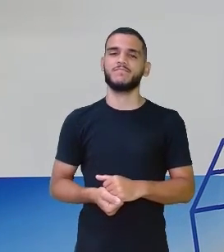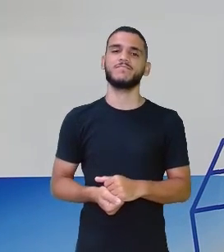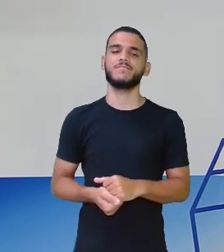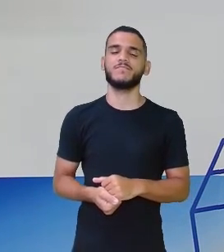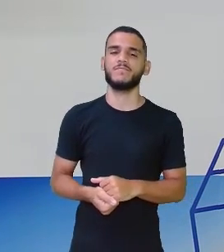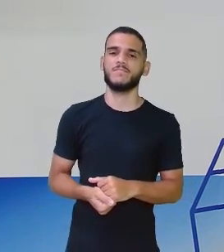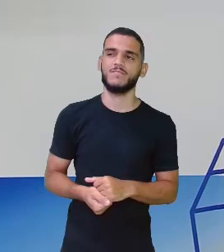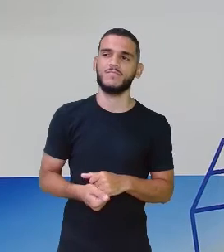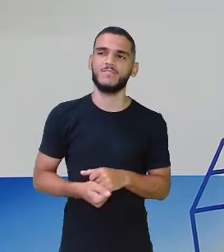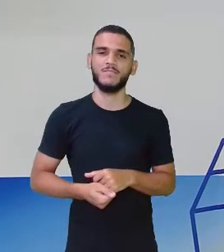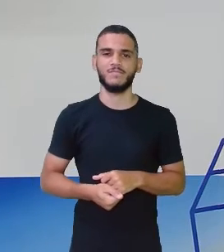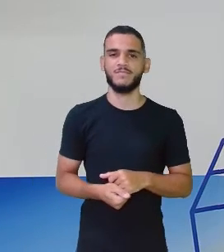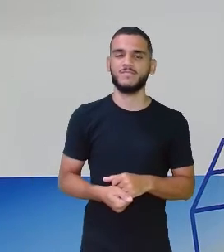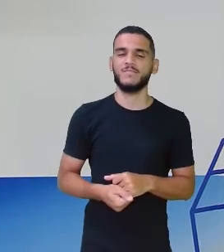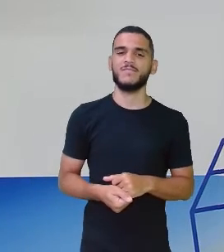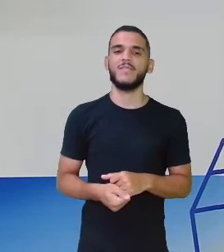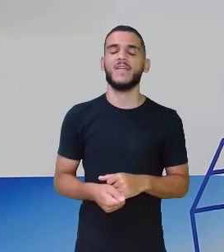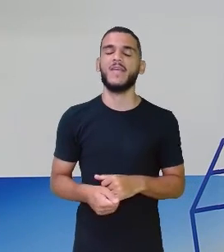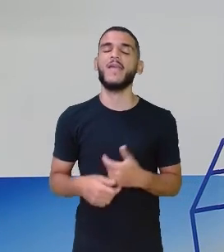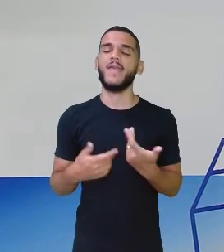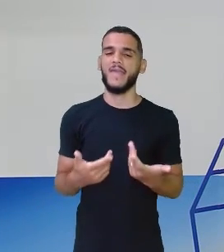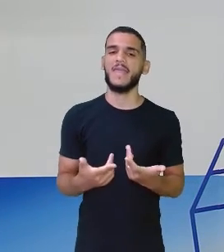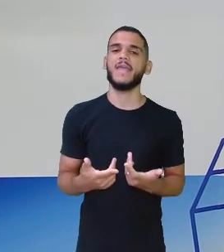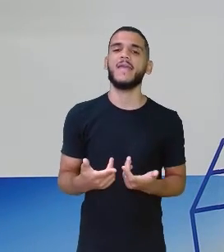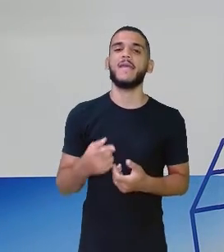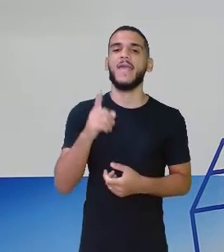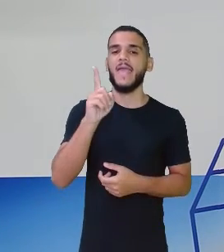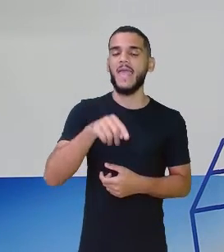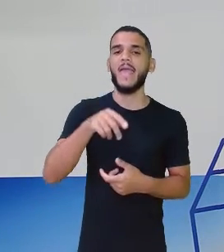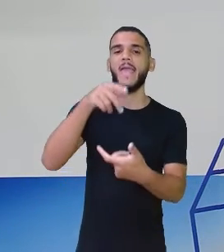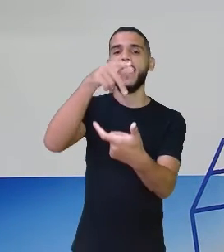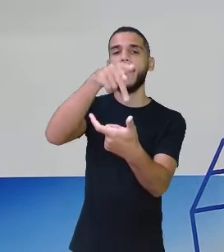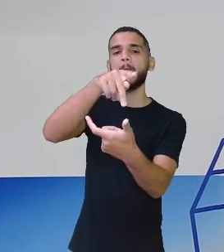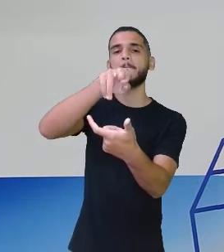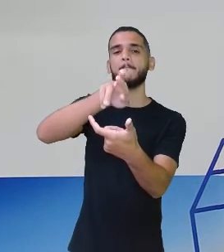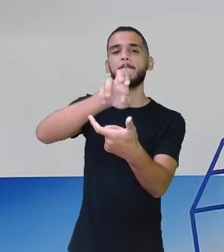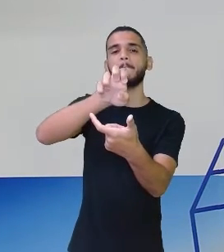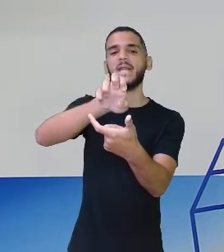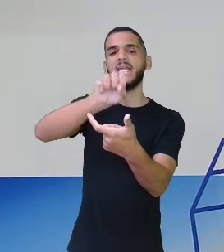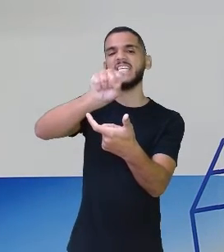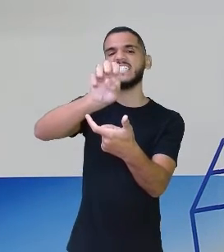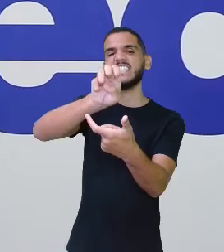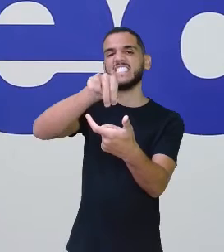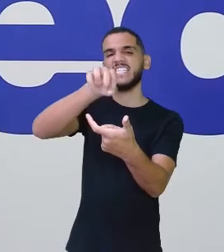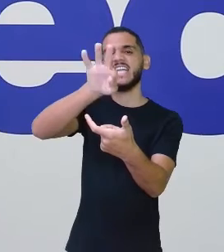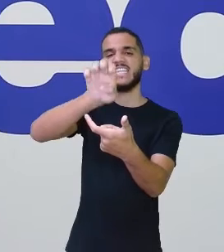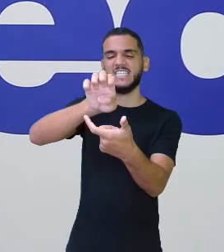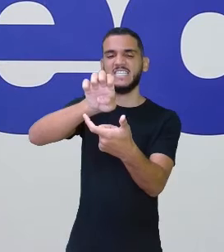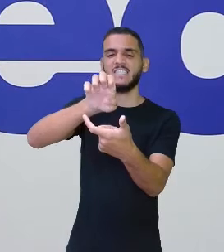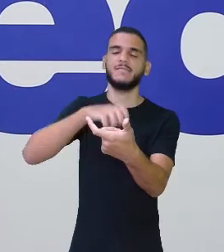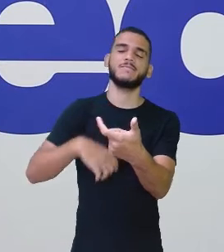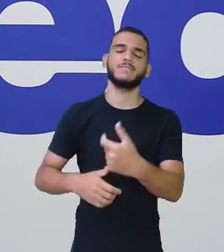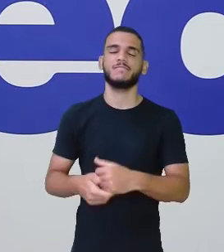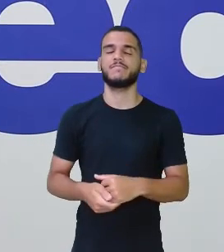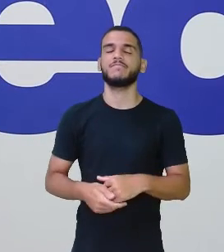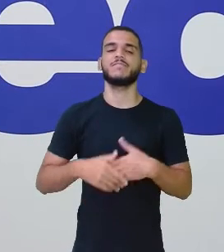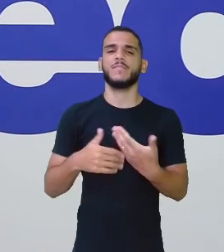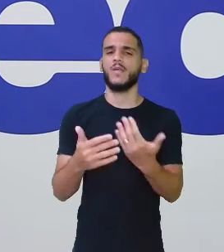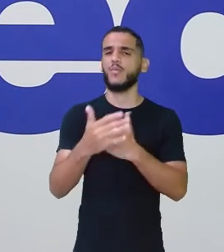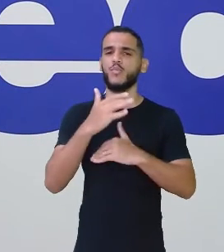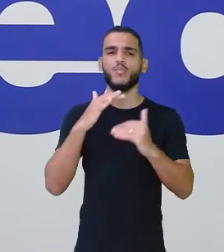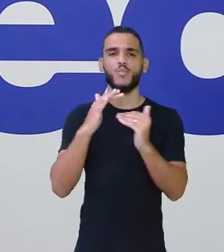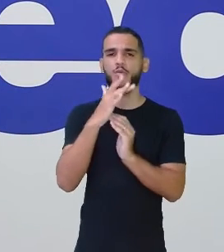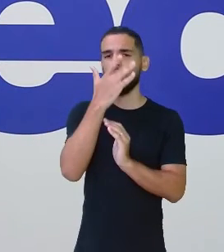não, viu? Não é de pressentir não, é presente. E aí? Giovana e Anne estão confirmando aqui